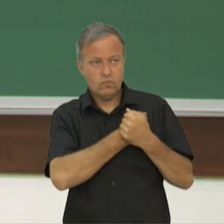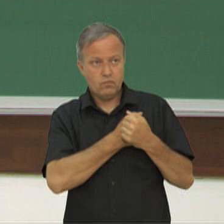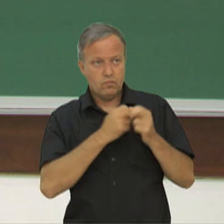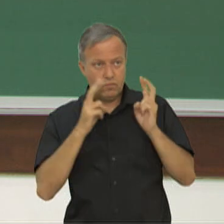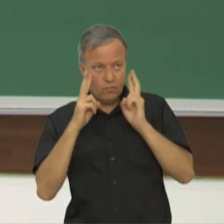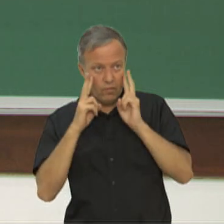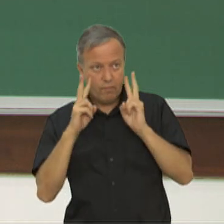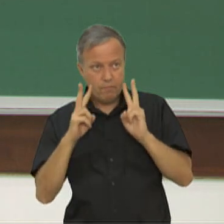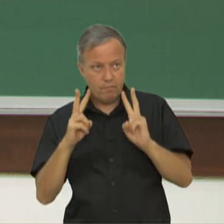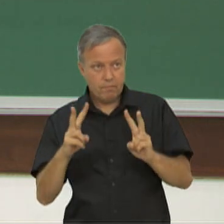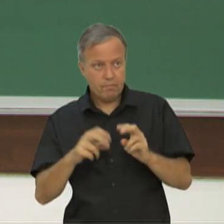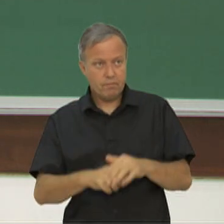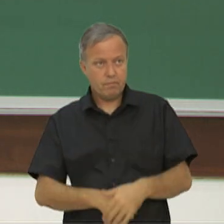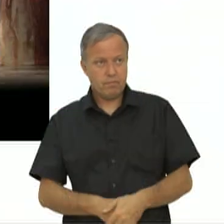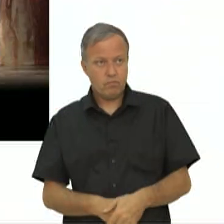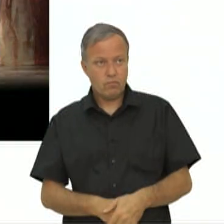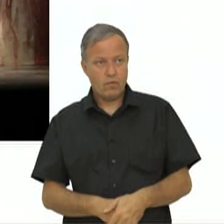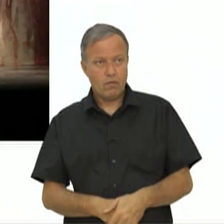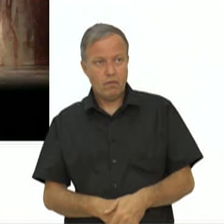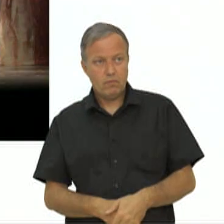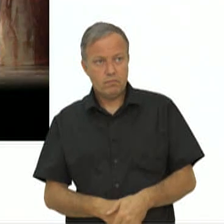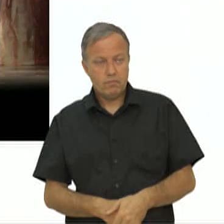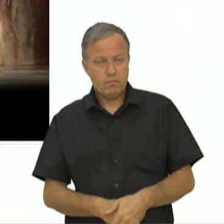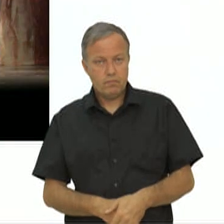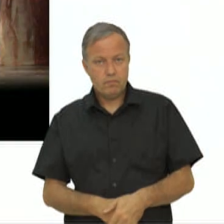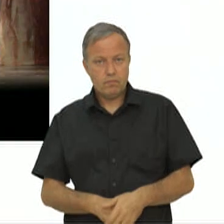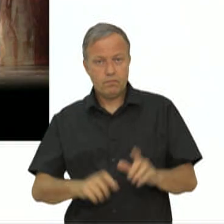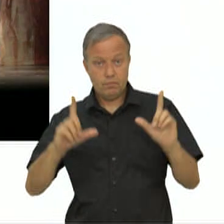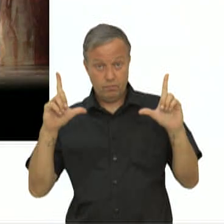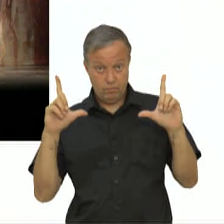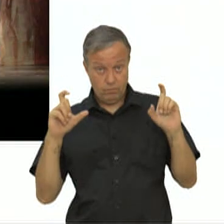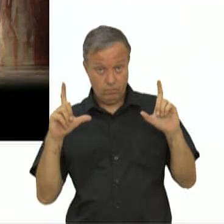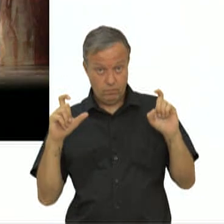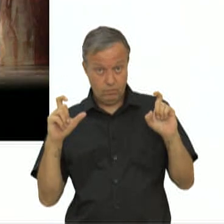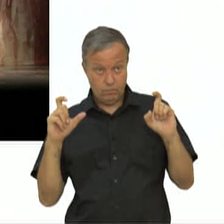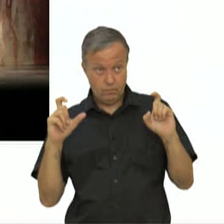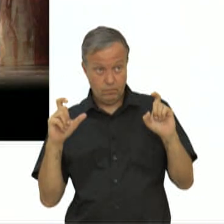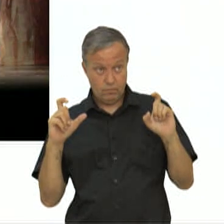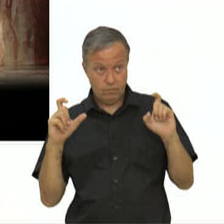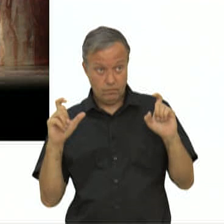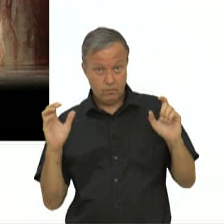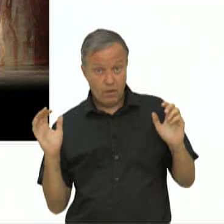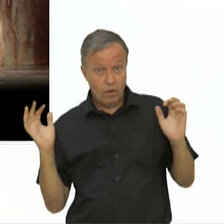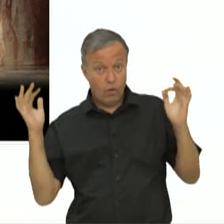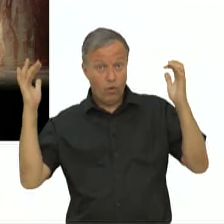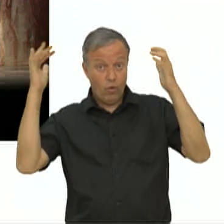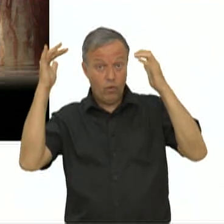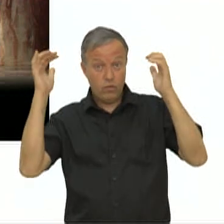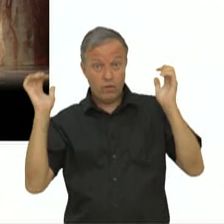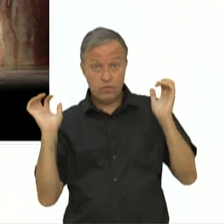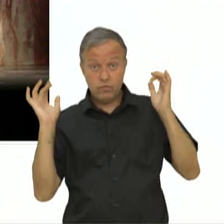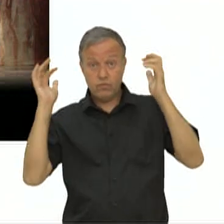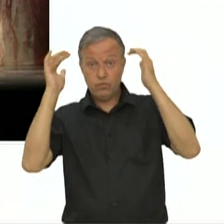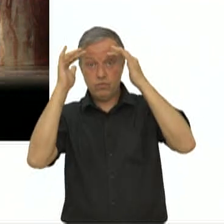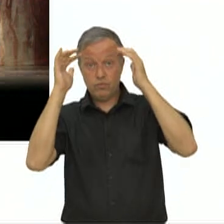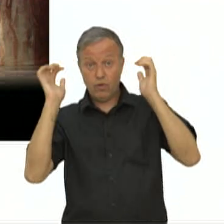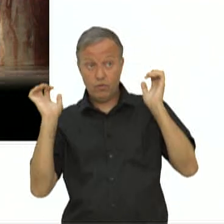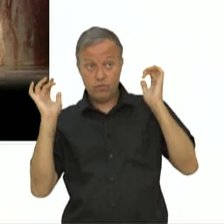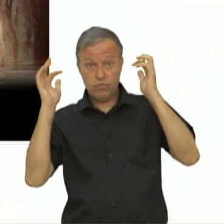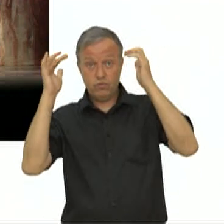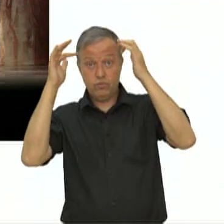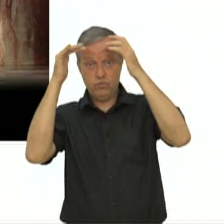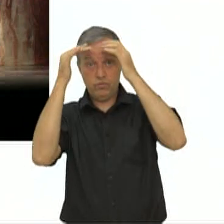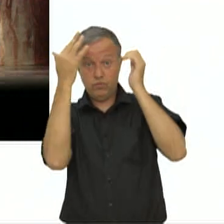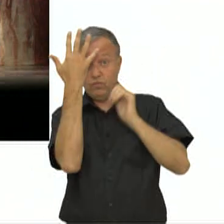Olha aqui a próxima imagem. Na próxima imagem, nós vemos ali todo um cenário que parece, né, ser no meio de